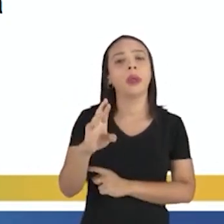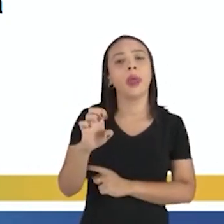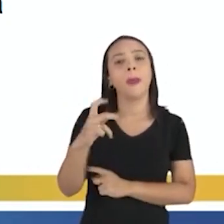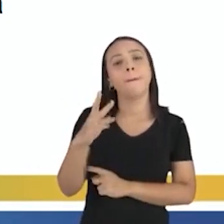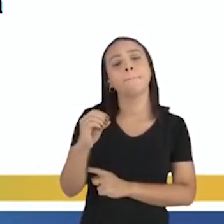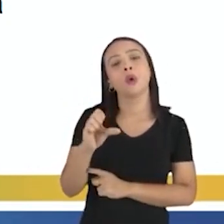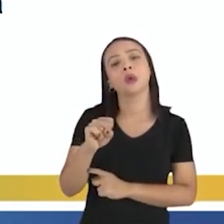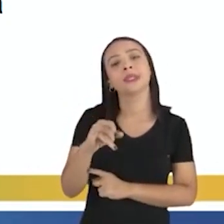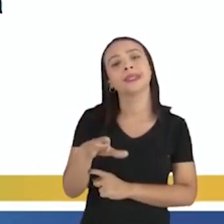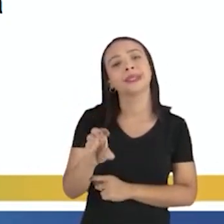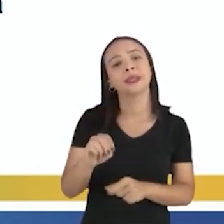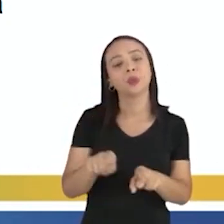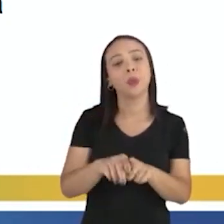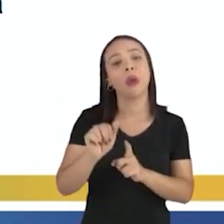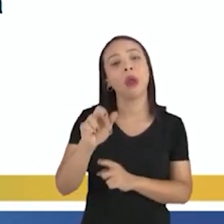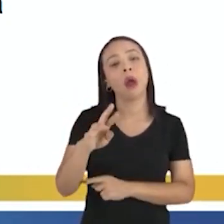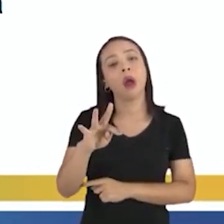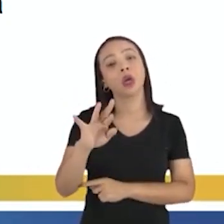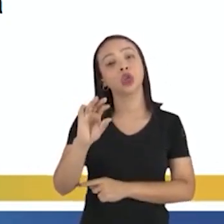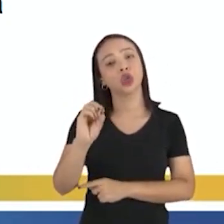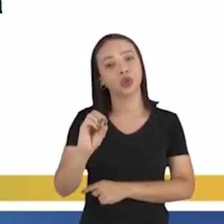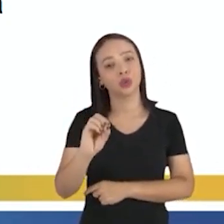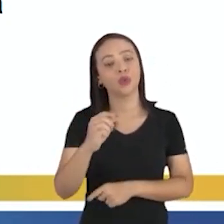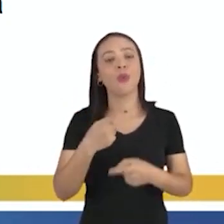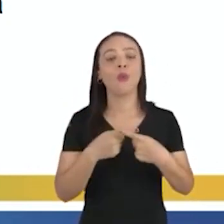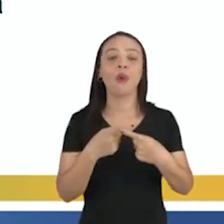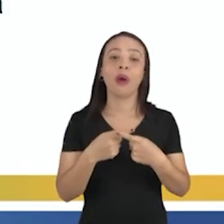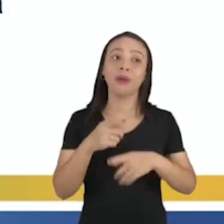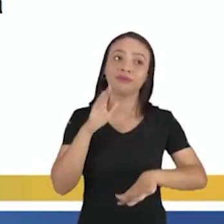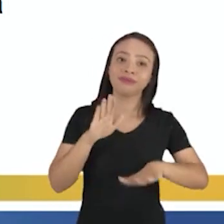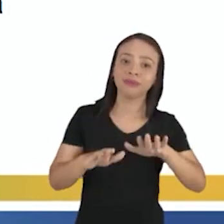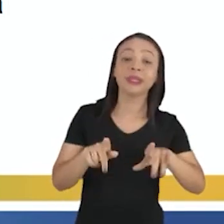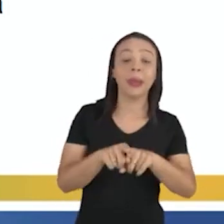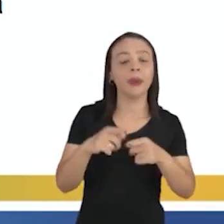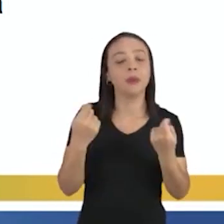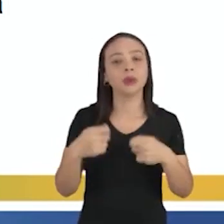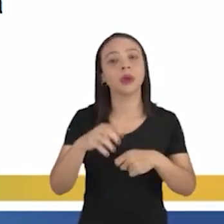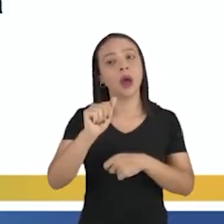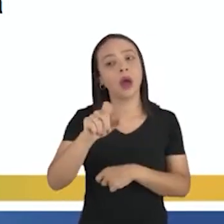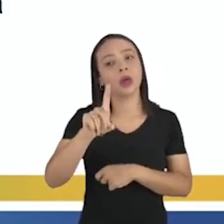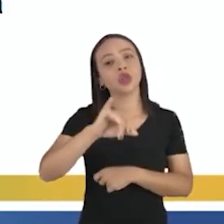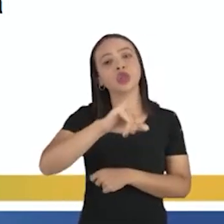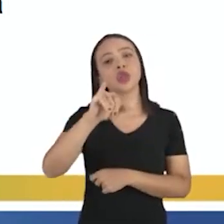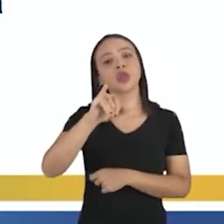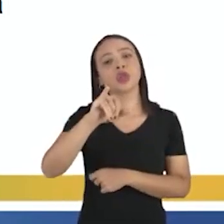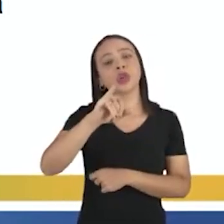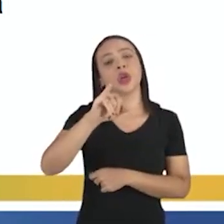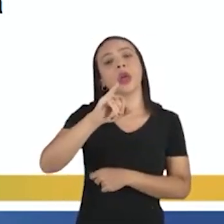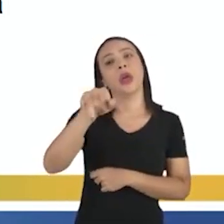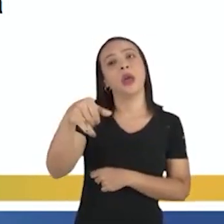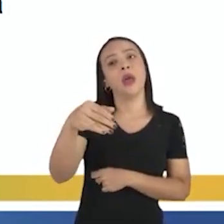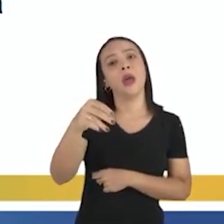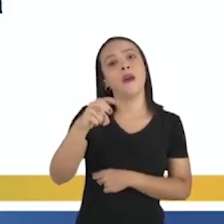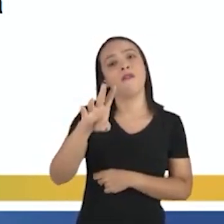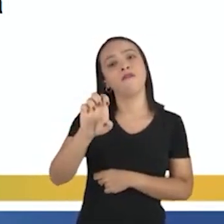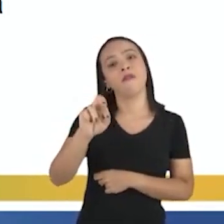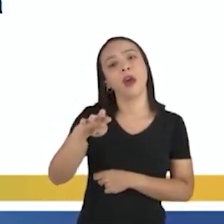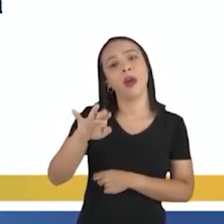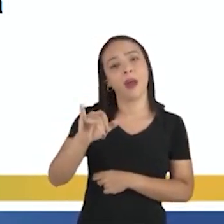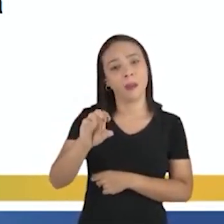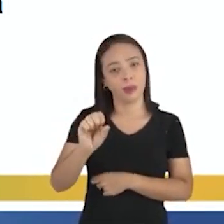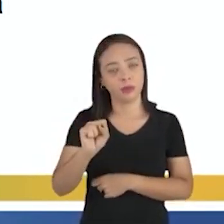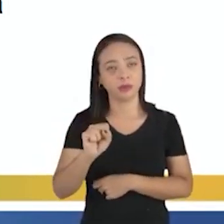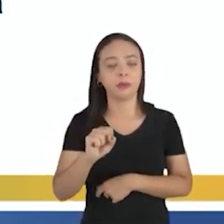artigos, porque eles normalmente são advérbios também são bons, mas normalmente são eles que servem para dar